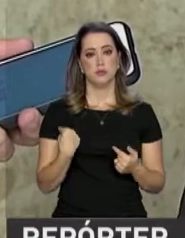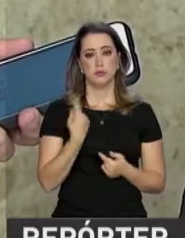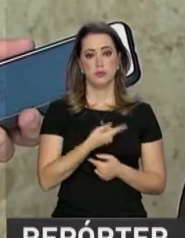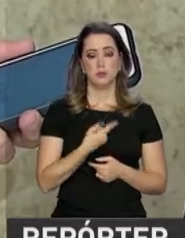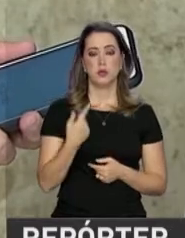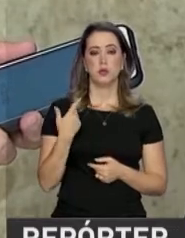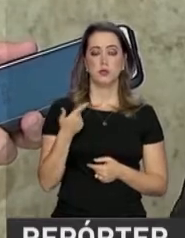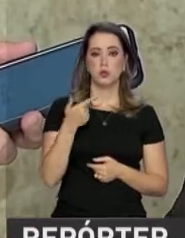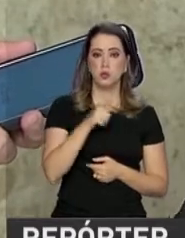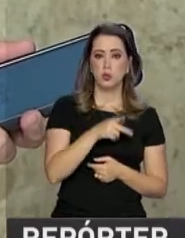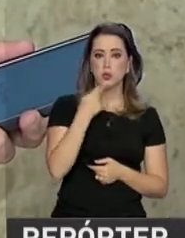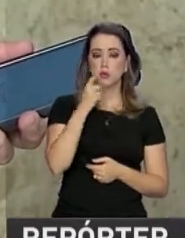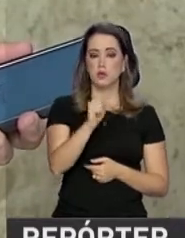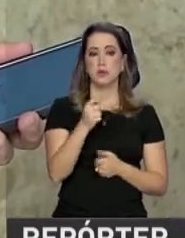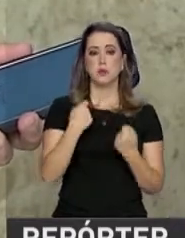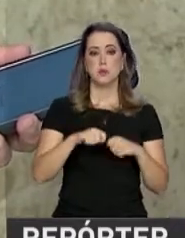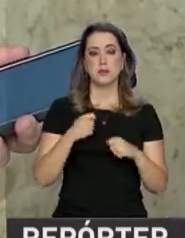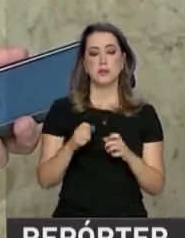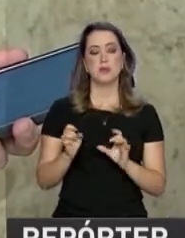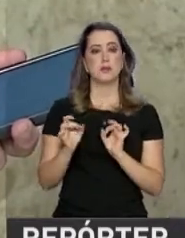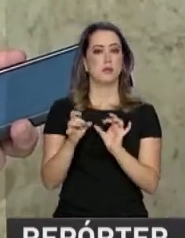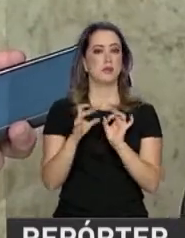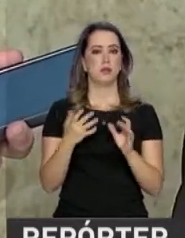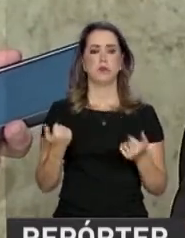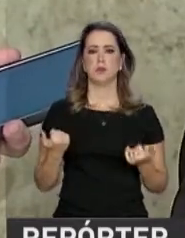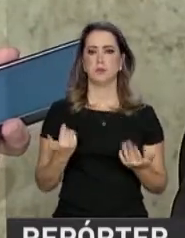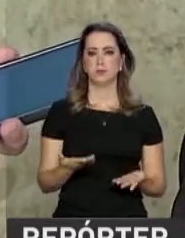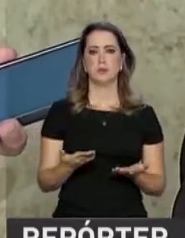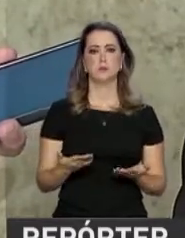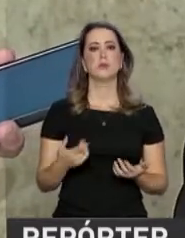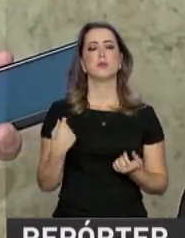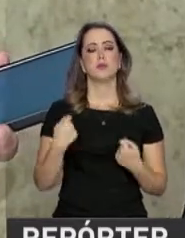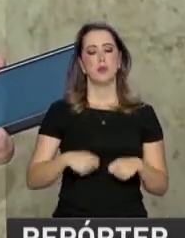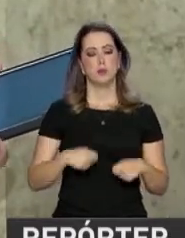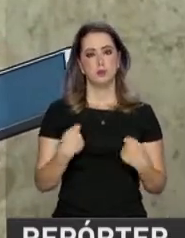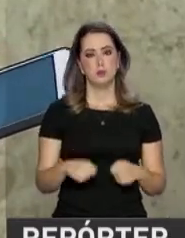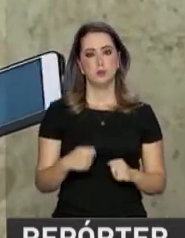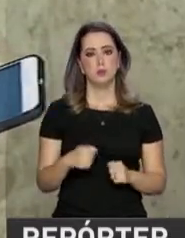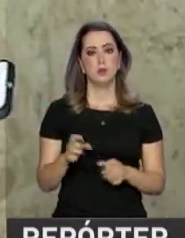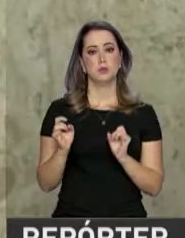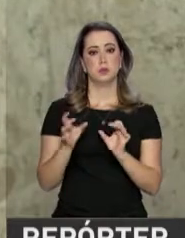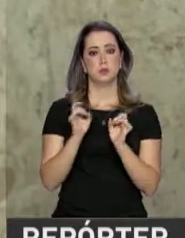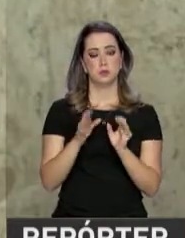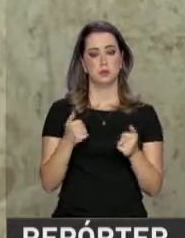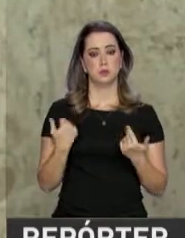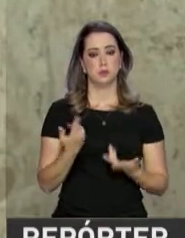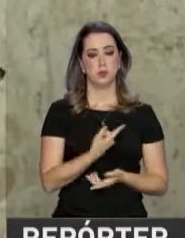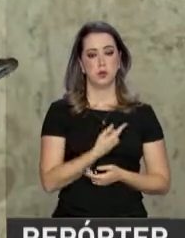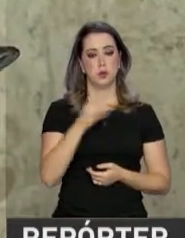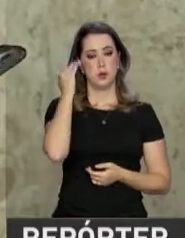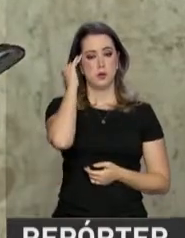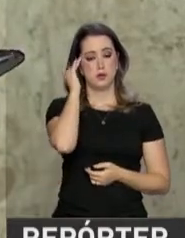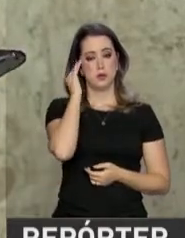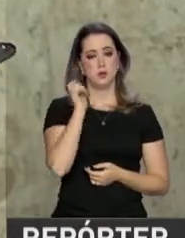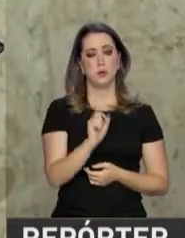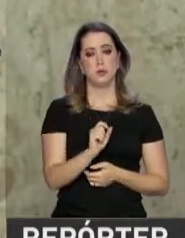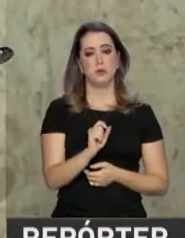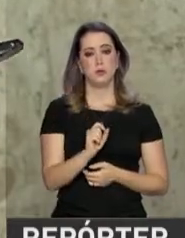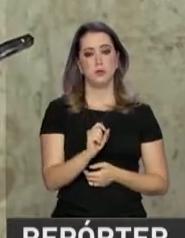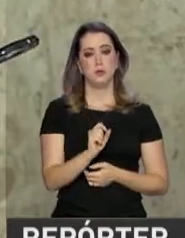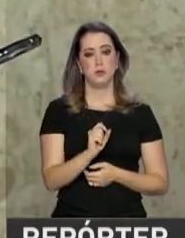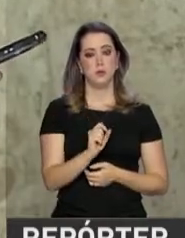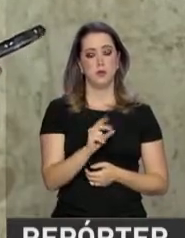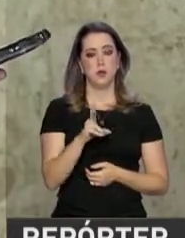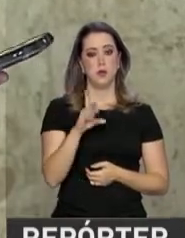repito eletrobrás ela tem que ser capitalizada a eletrobrás tem que ser capitalizado o que nós entendemos que o